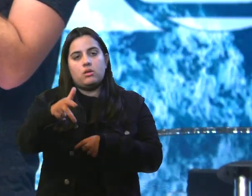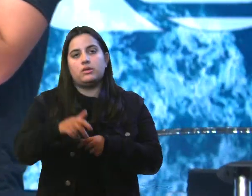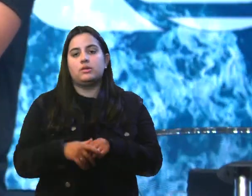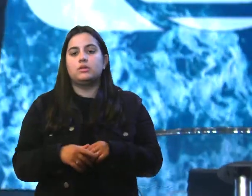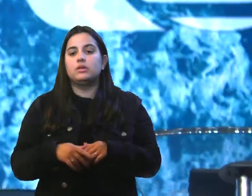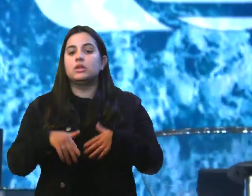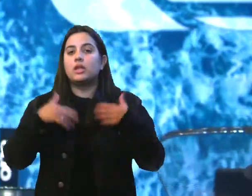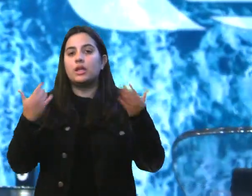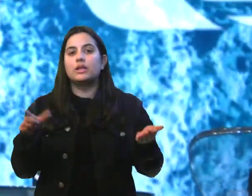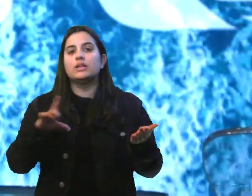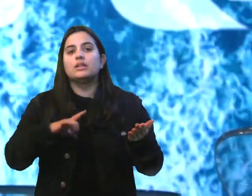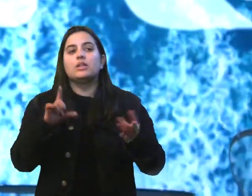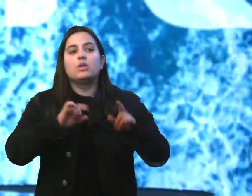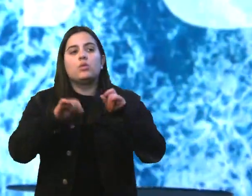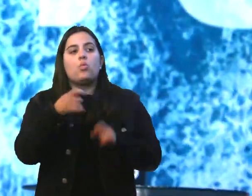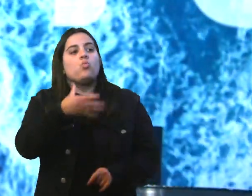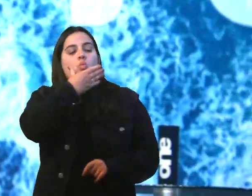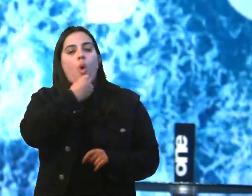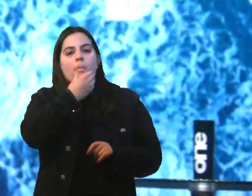um frentista.